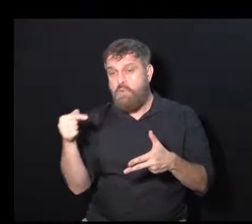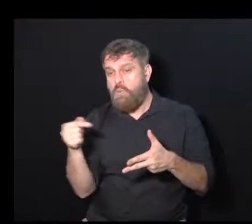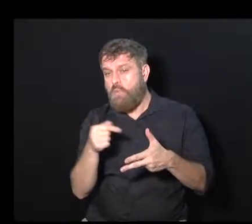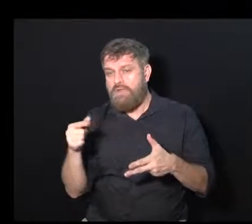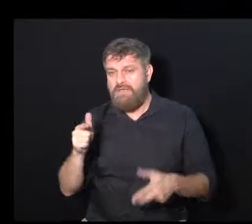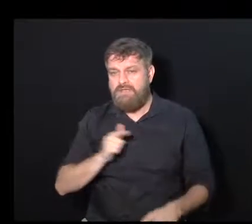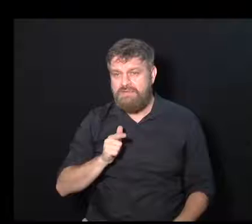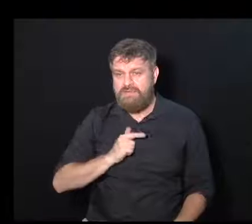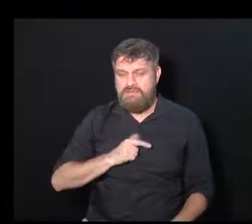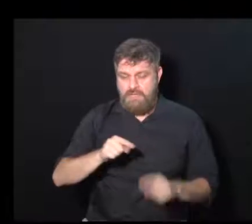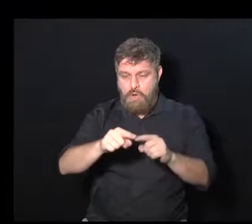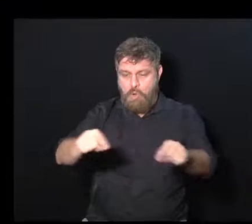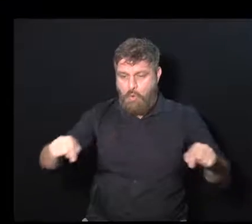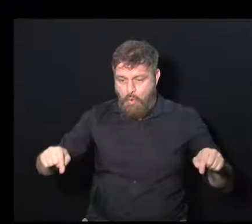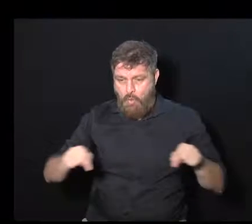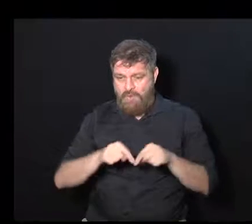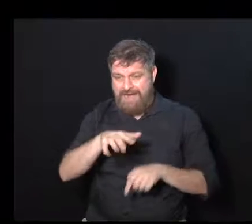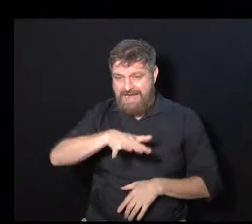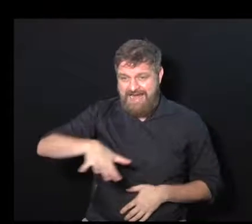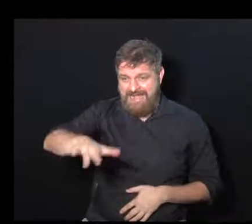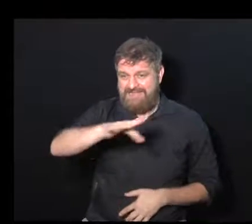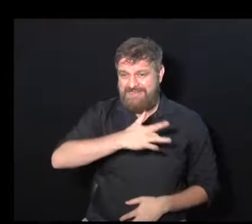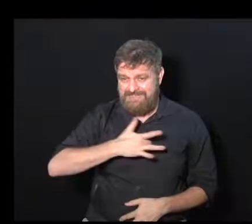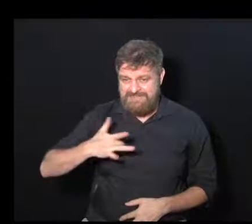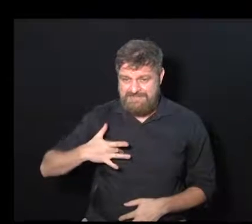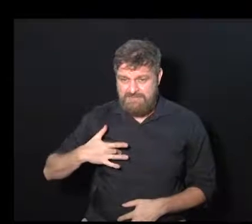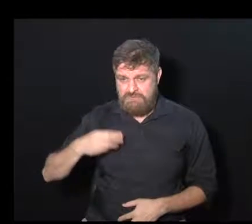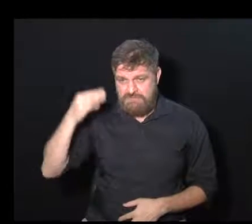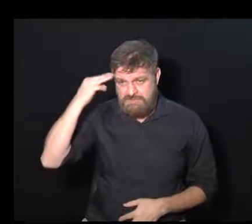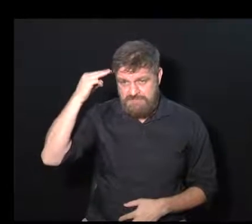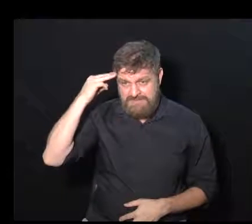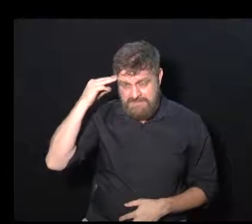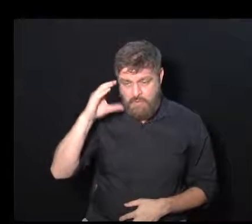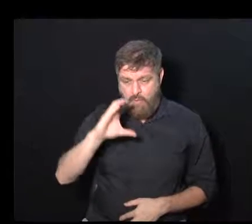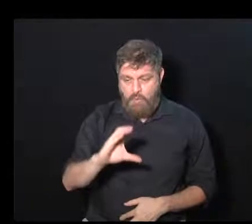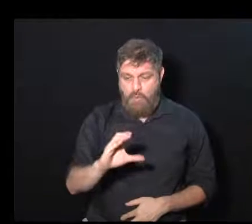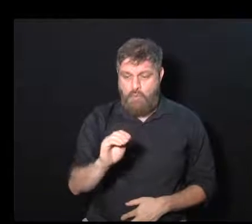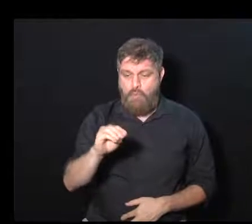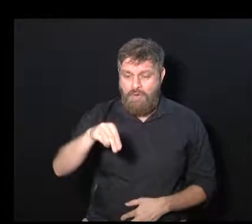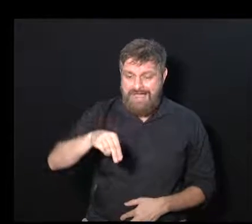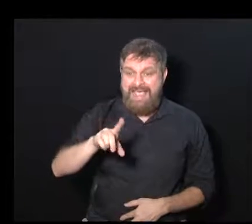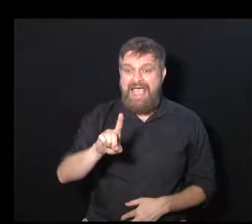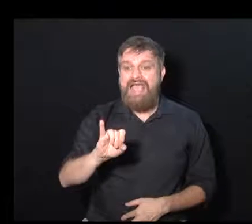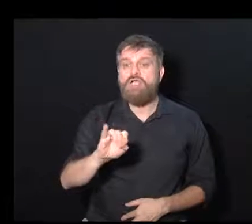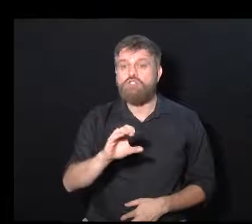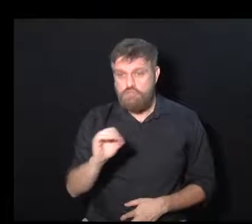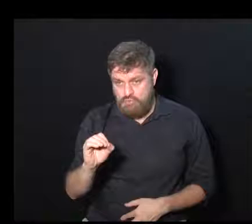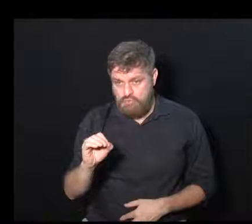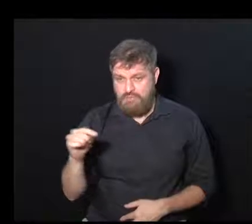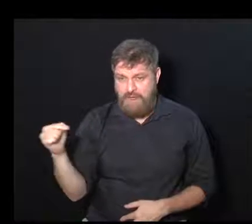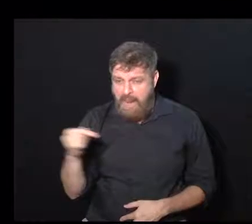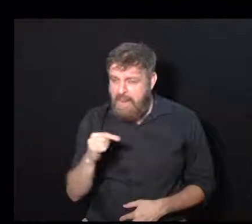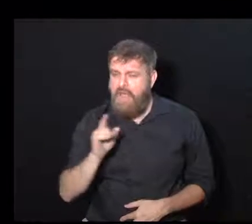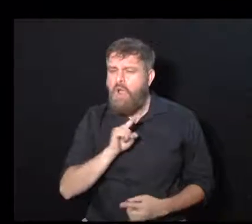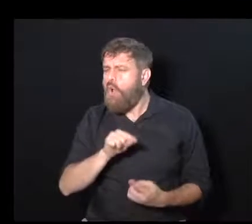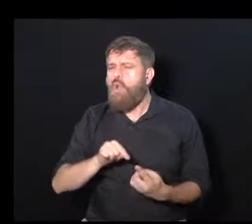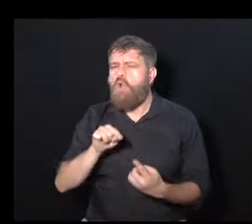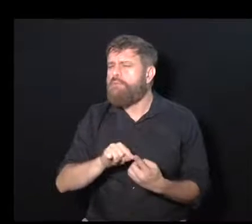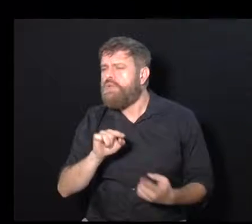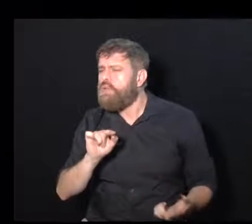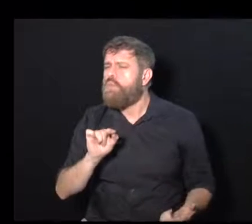Viveiro de Mudas no Serviço de Saúde Mental, Dr. Cândido Ferreira, qual que era